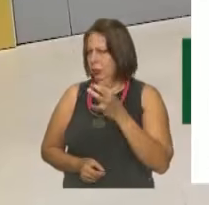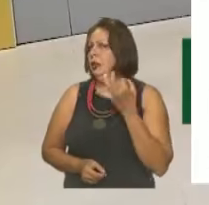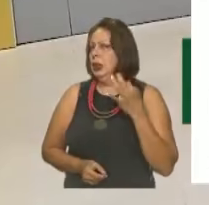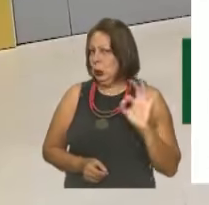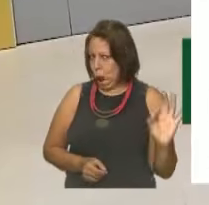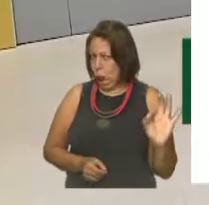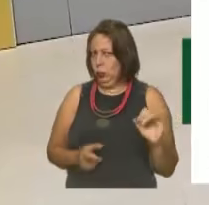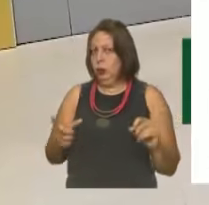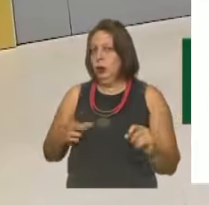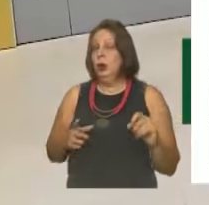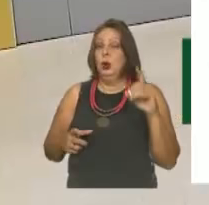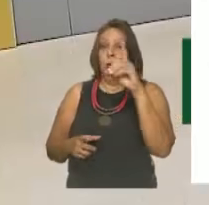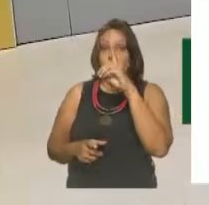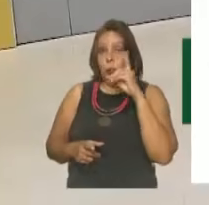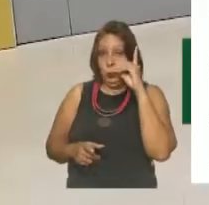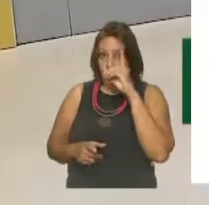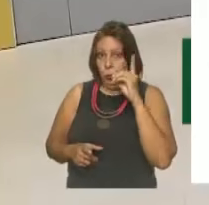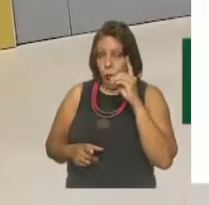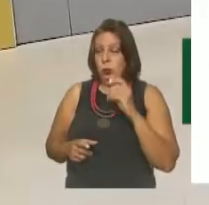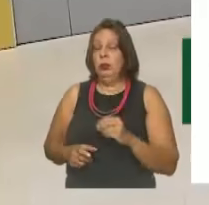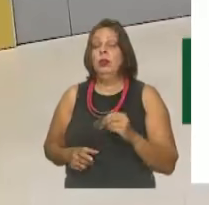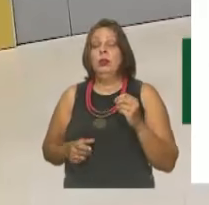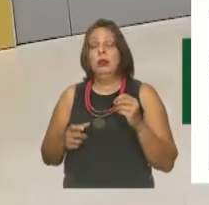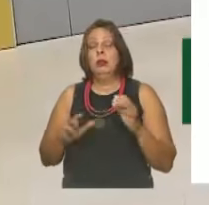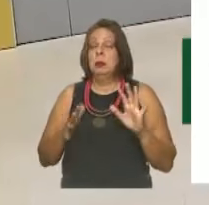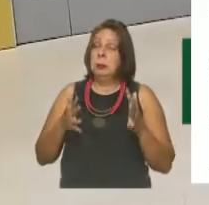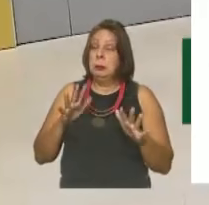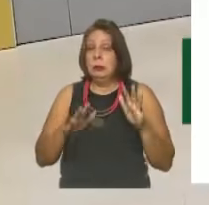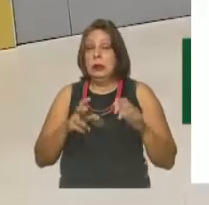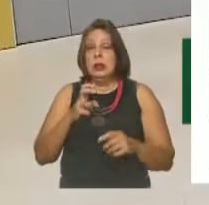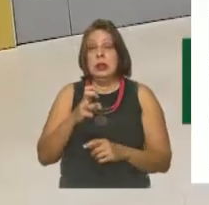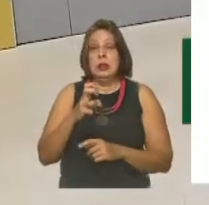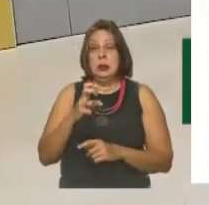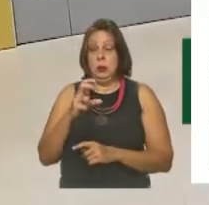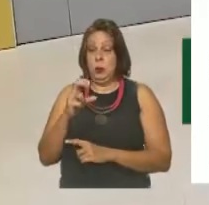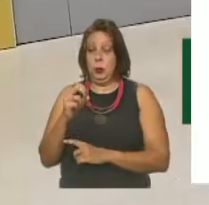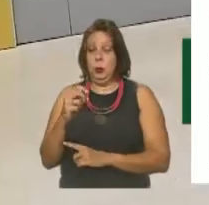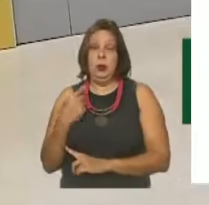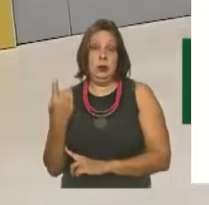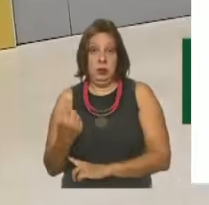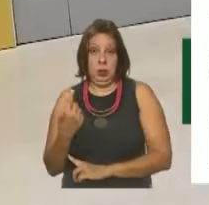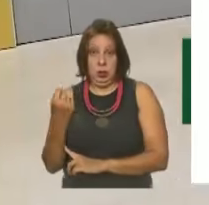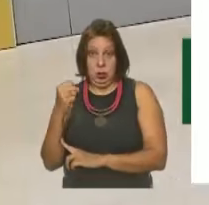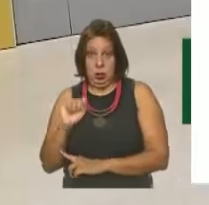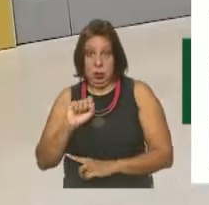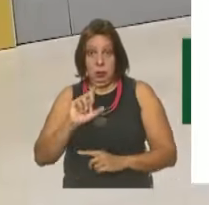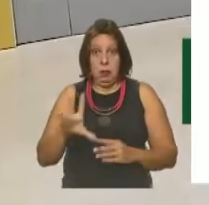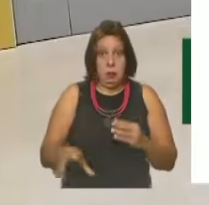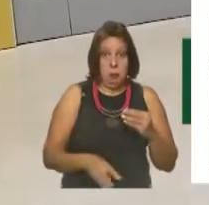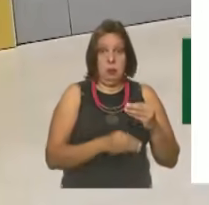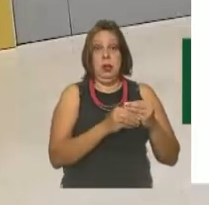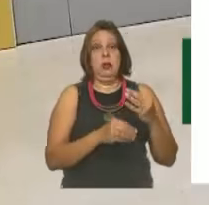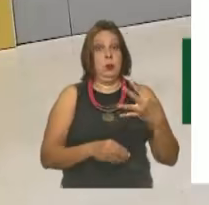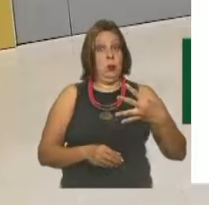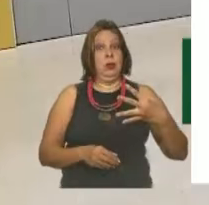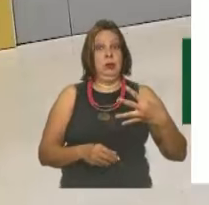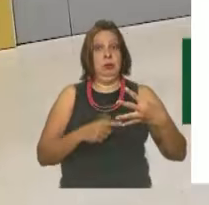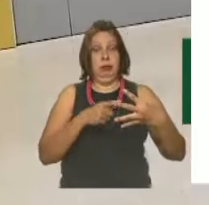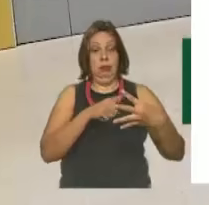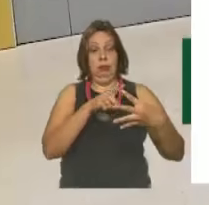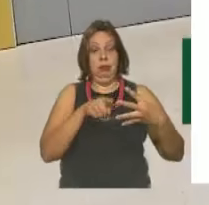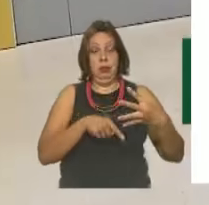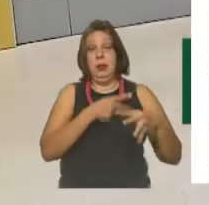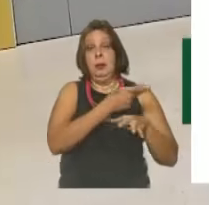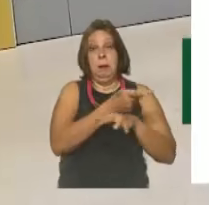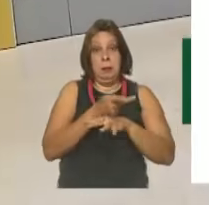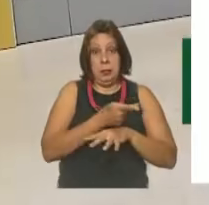aí, estamos premiando em média 54, né? Porque 50 só no Gira, mais já os 4 prêmios Gira. Principais, se exatamente. Não houver